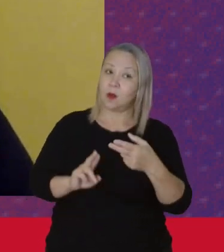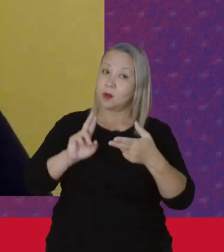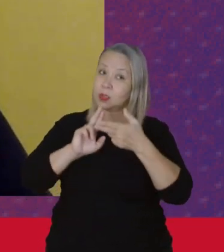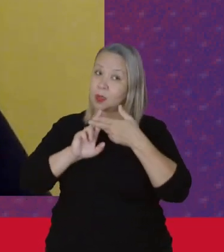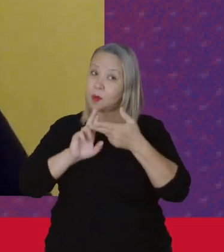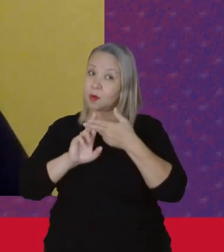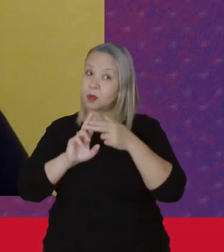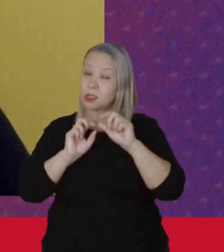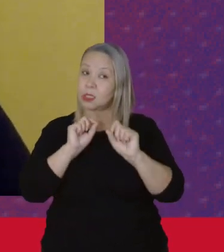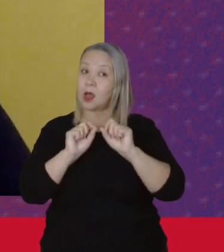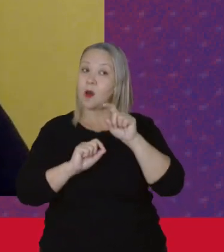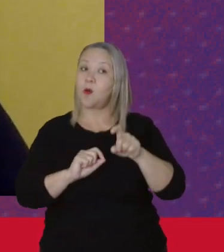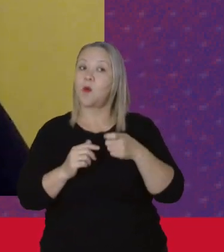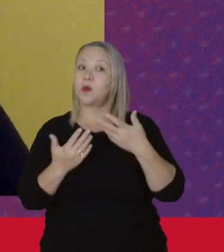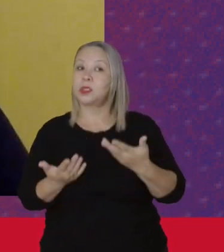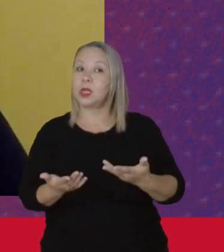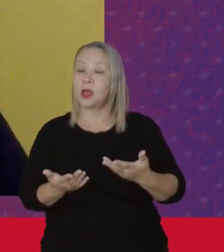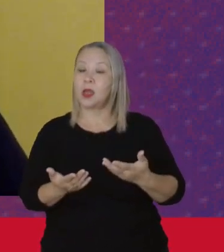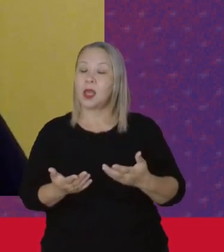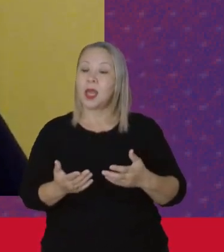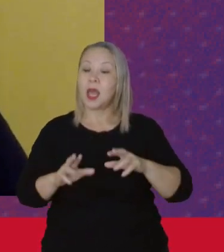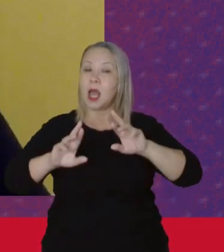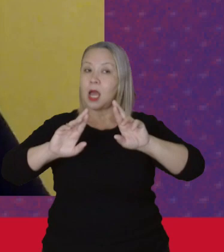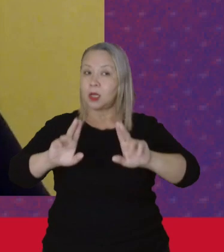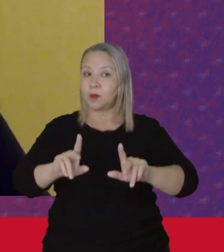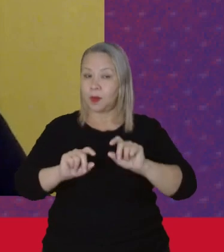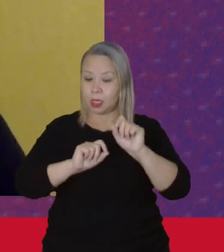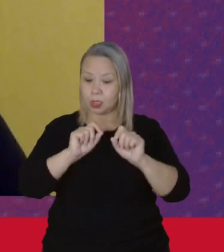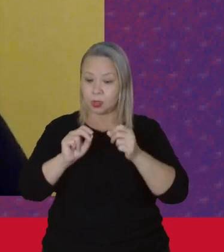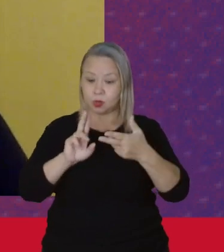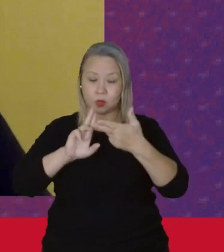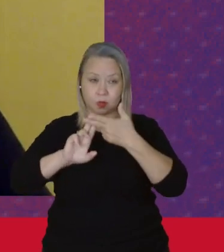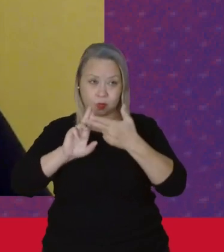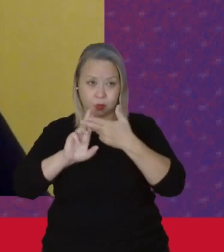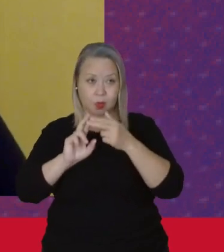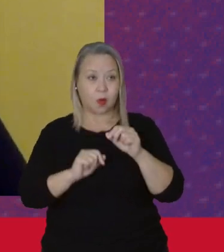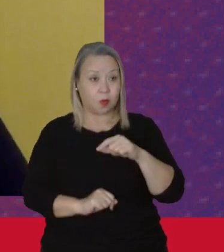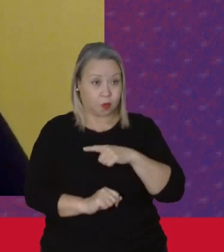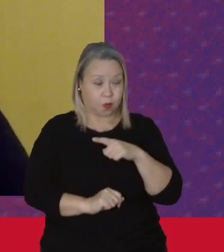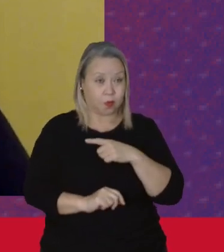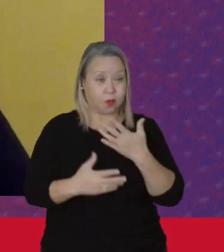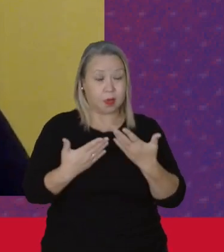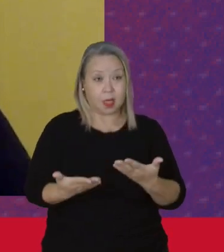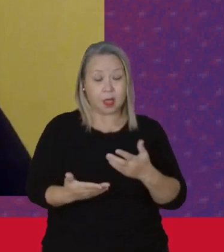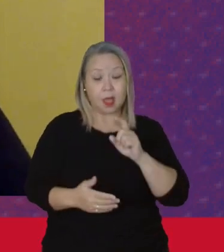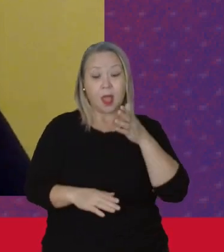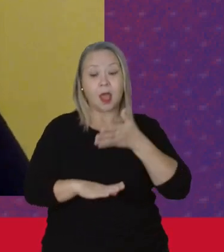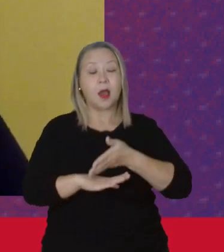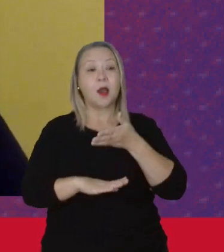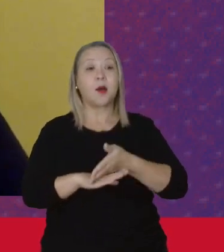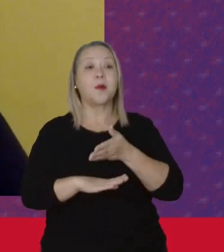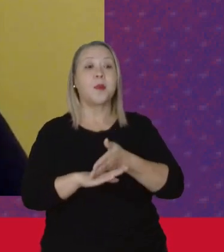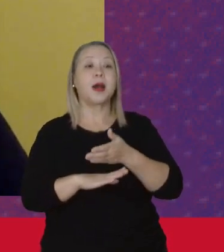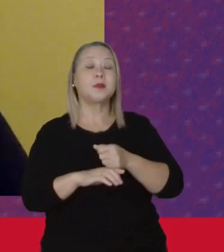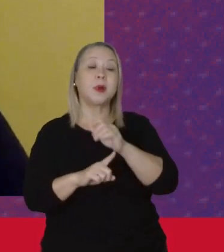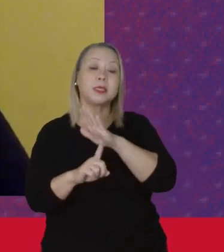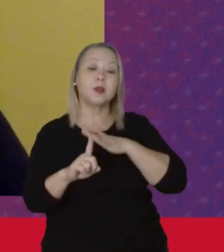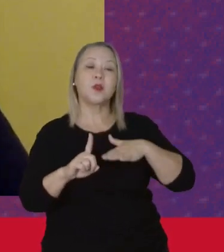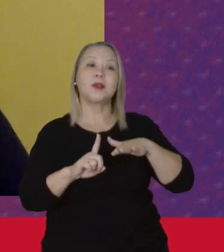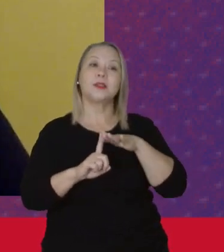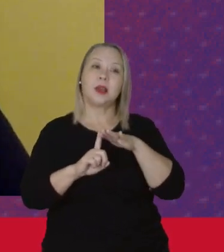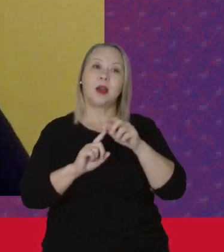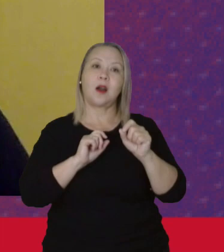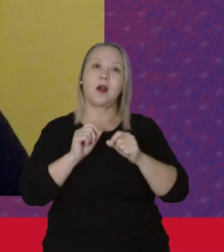de Saúde, a grande diferença que o nosso Sistema Único de Saúde tem é a participação social,